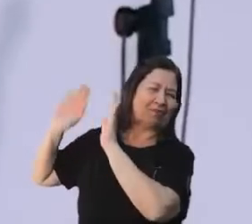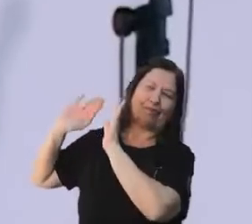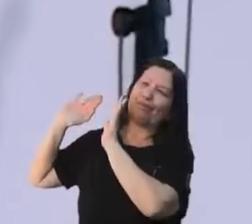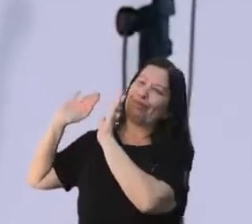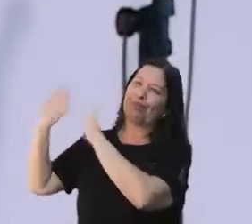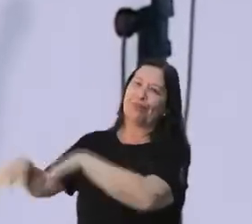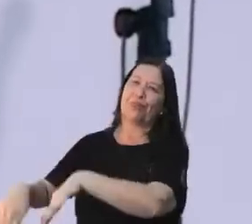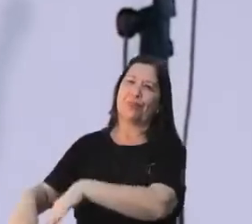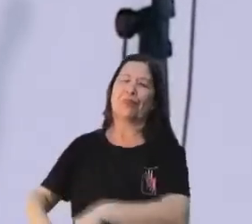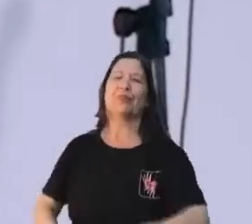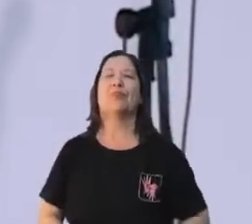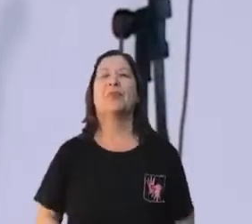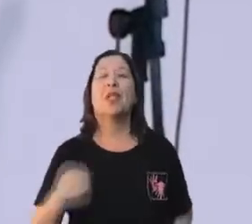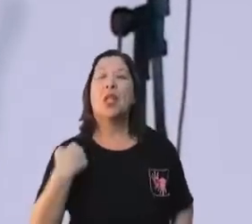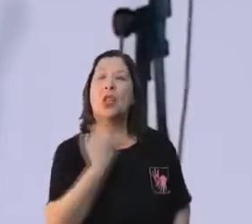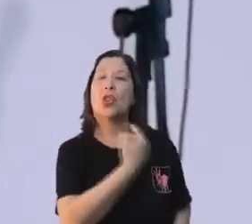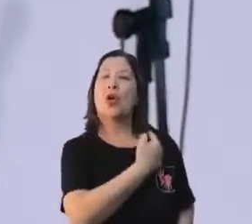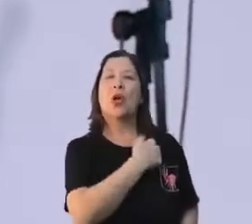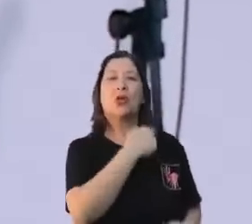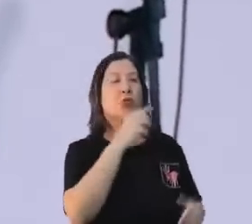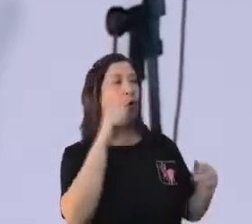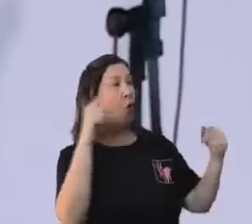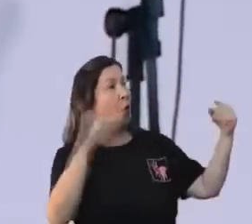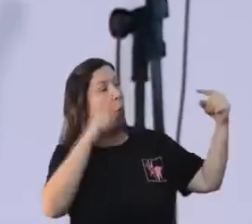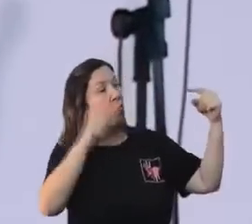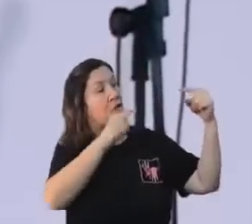dela é agradar ao Senhor Jesus.